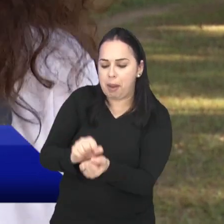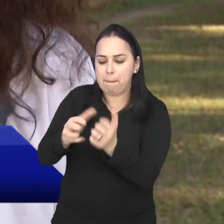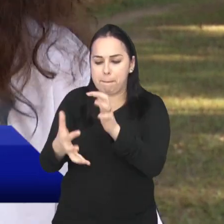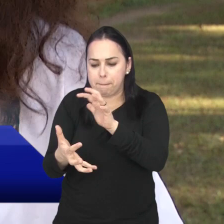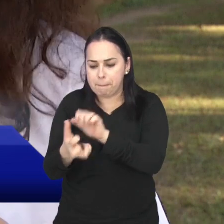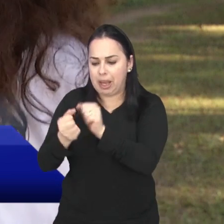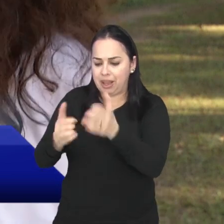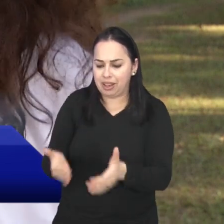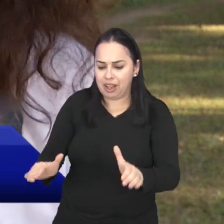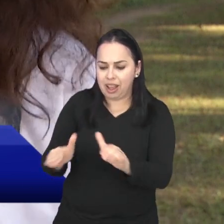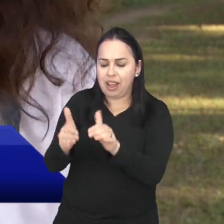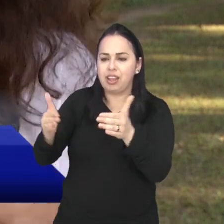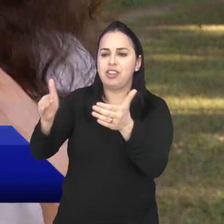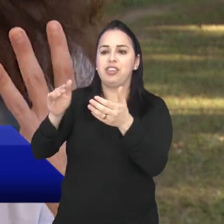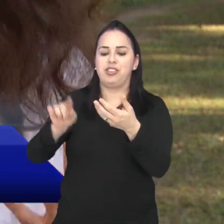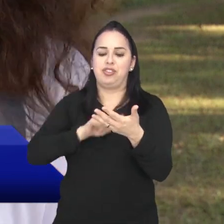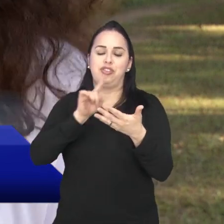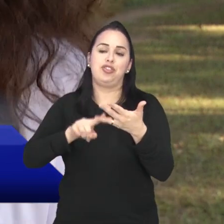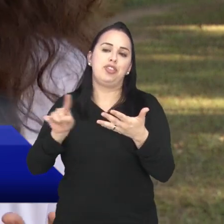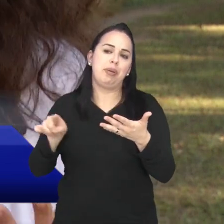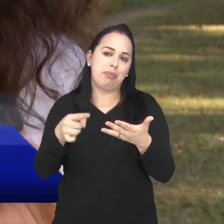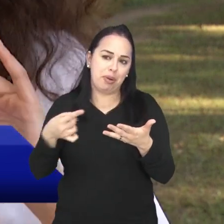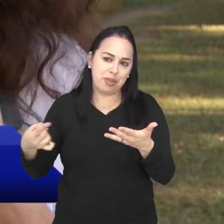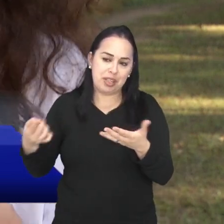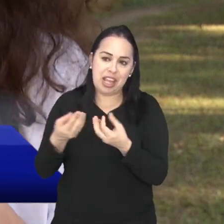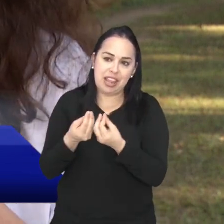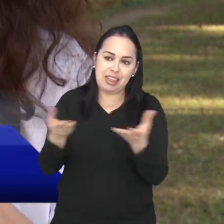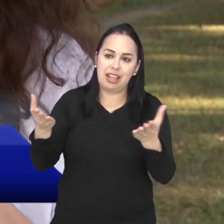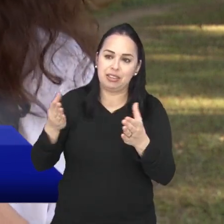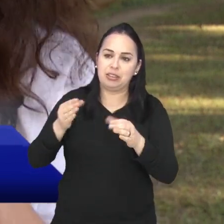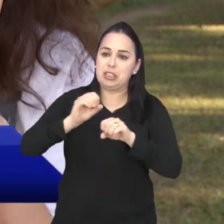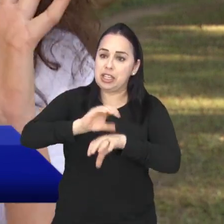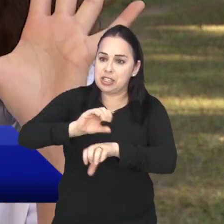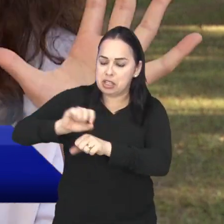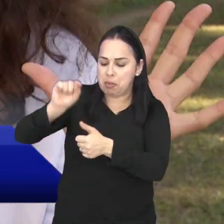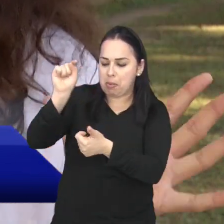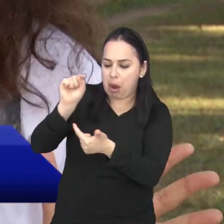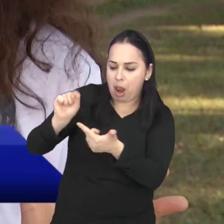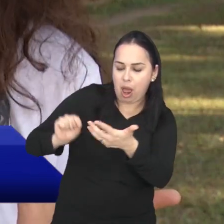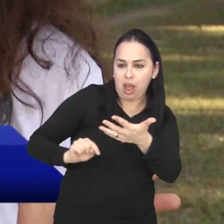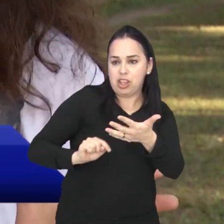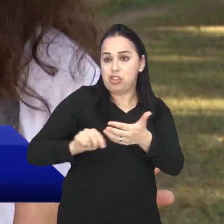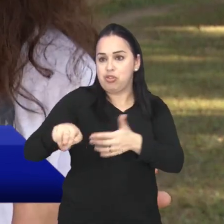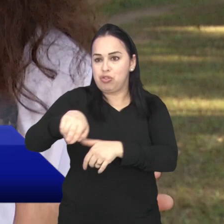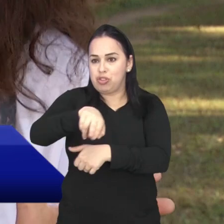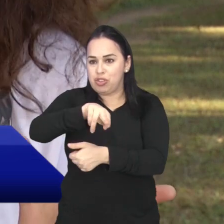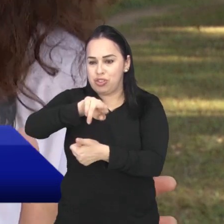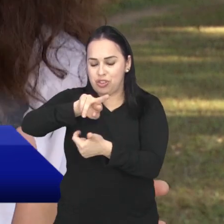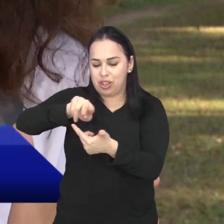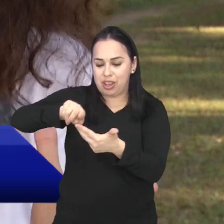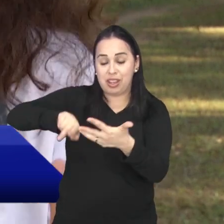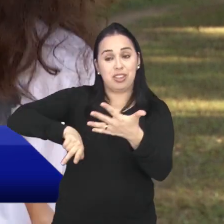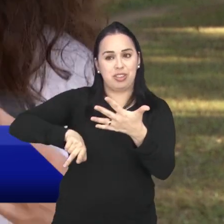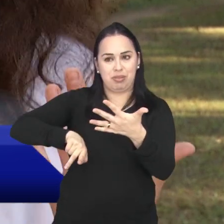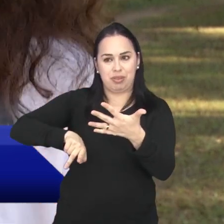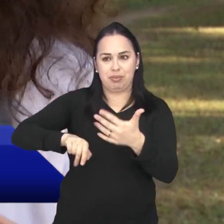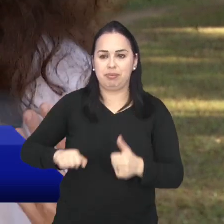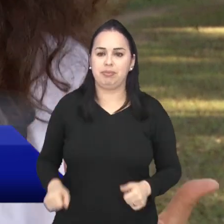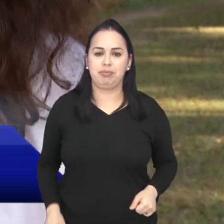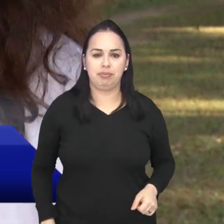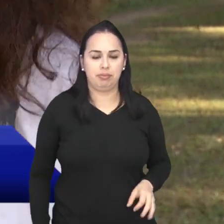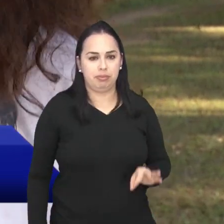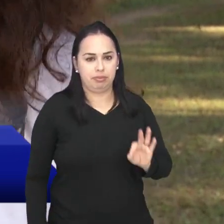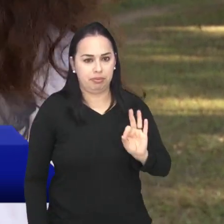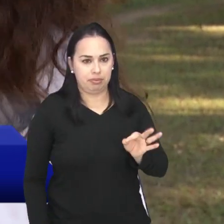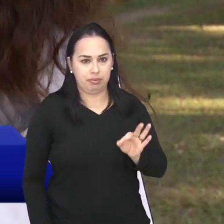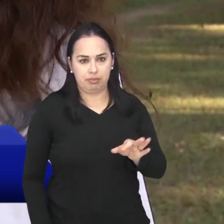barro, de culinária e de musicalidade, um pouco trazendo essa diversidade diversidade de saberes que as pessoas mobilizam